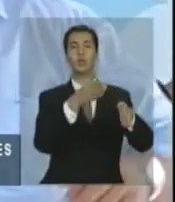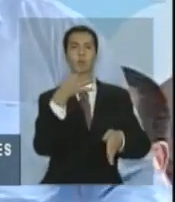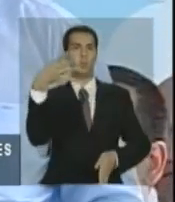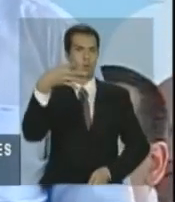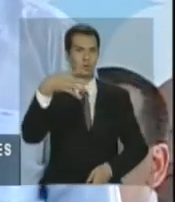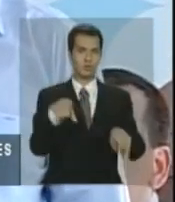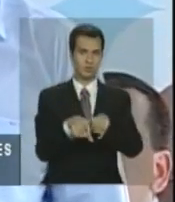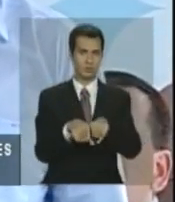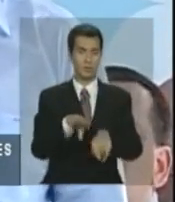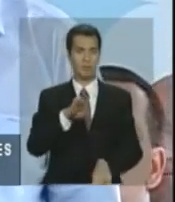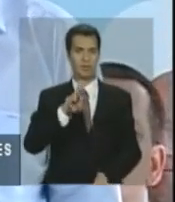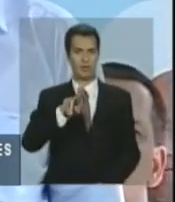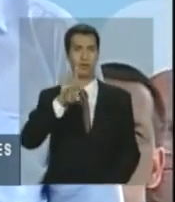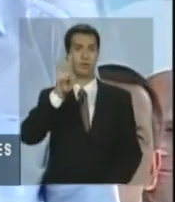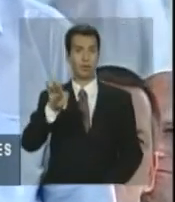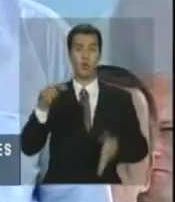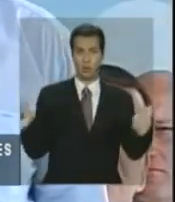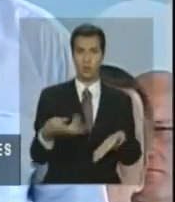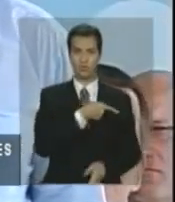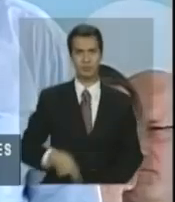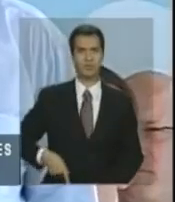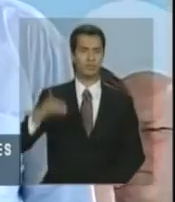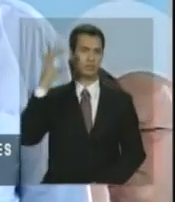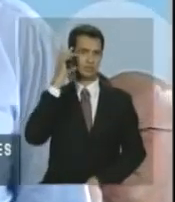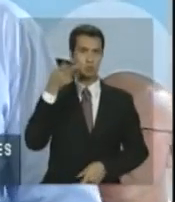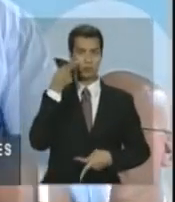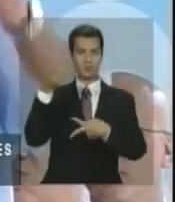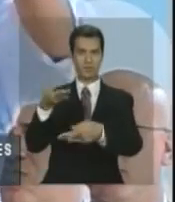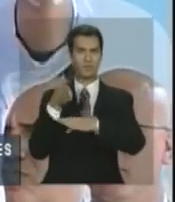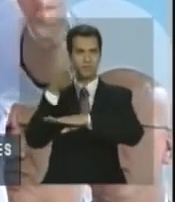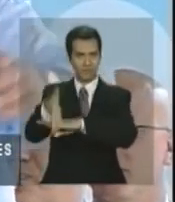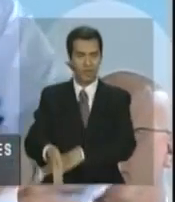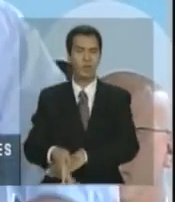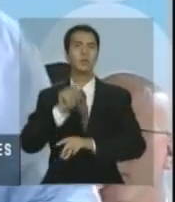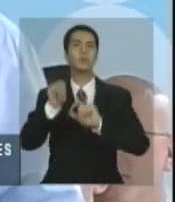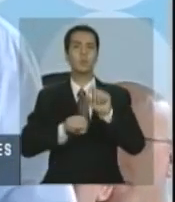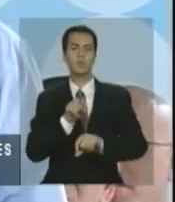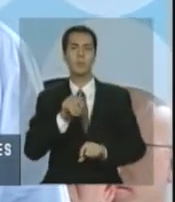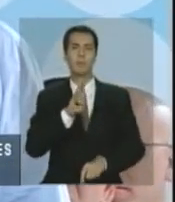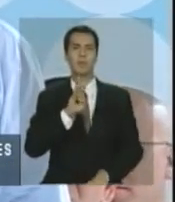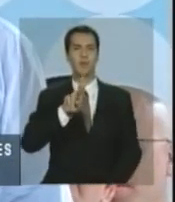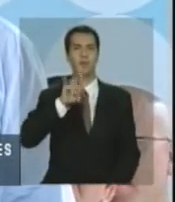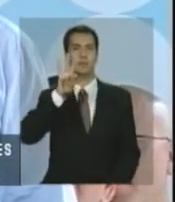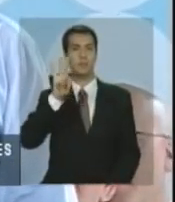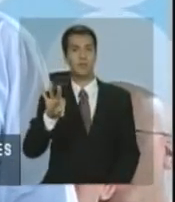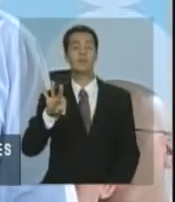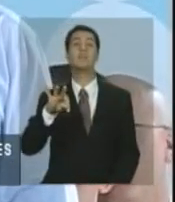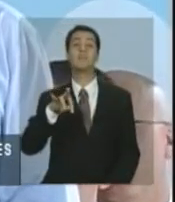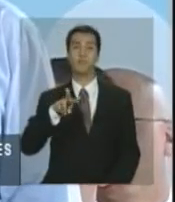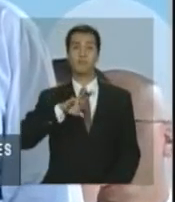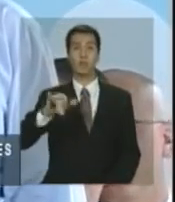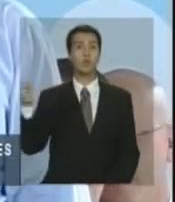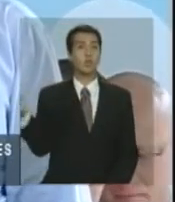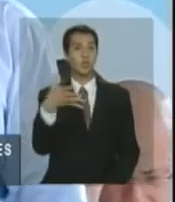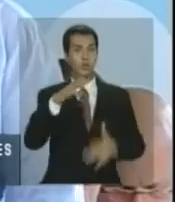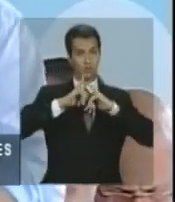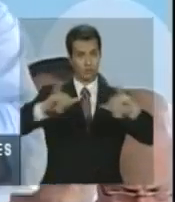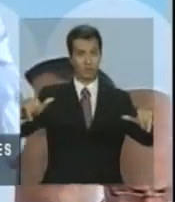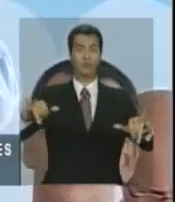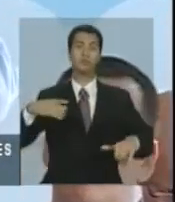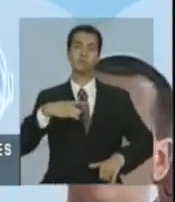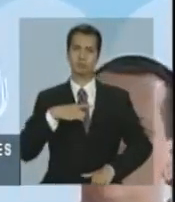que a presidenta vai visitar hoje, o Transcarioca. O BRT, os novos BRTs que serão anunciados.